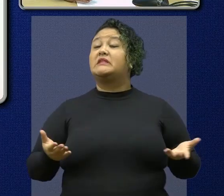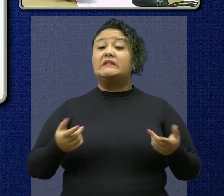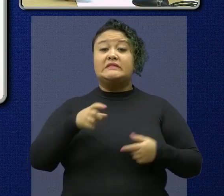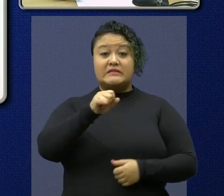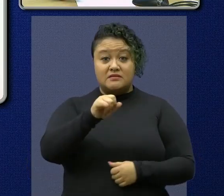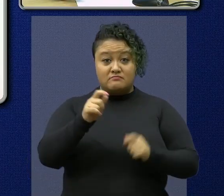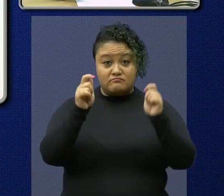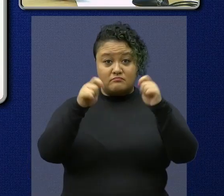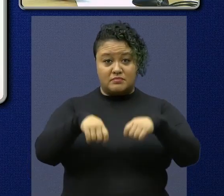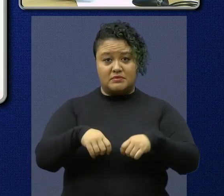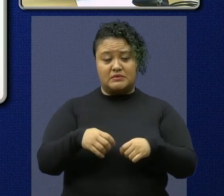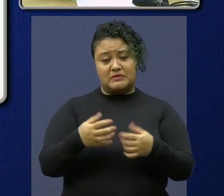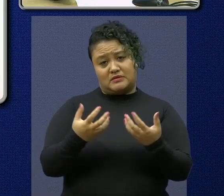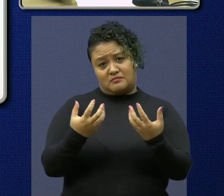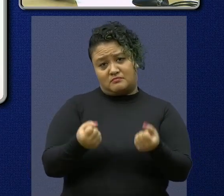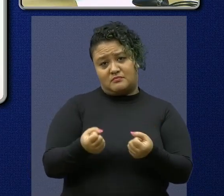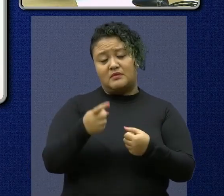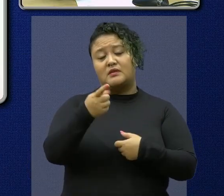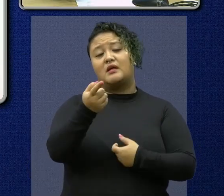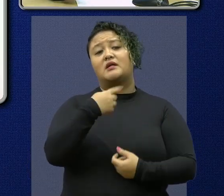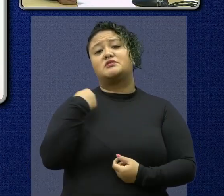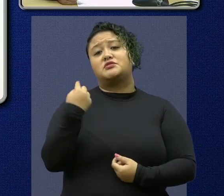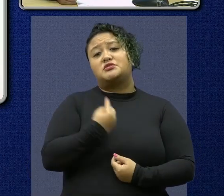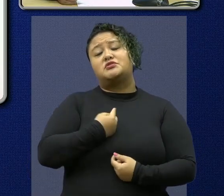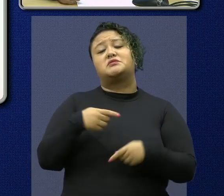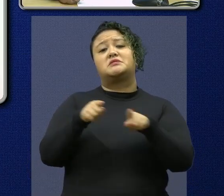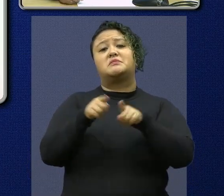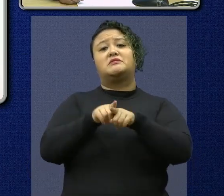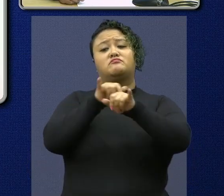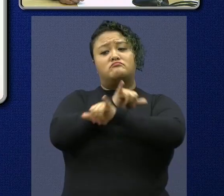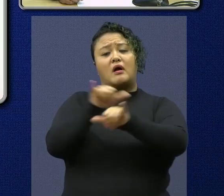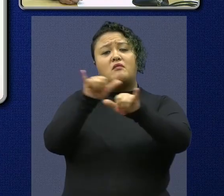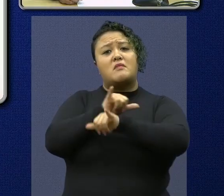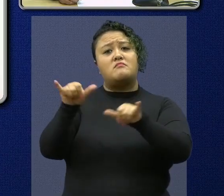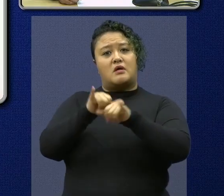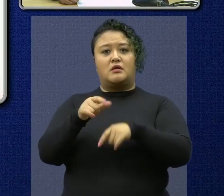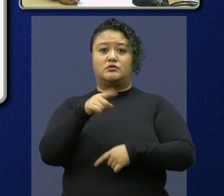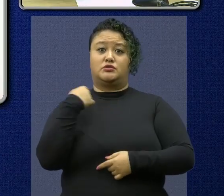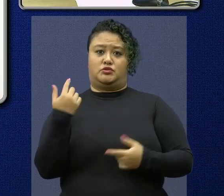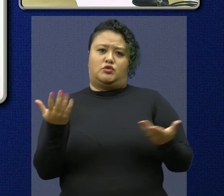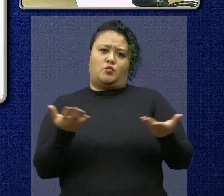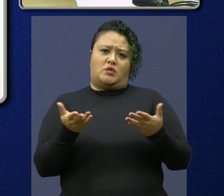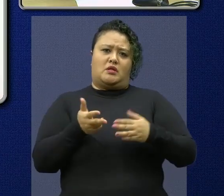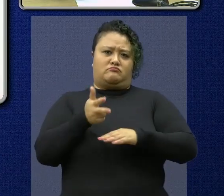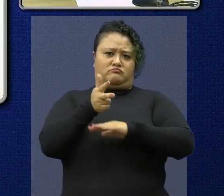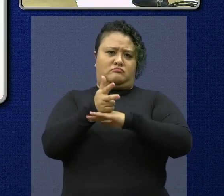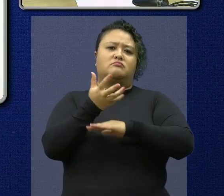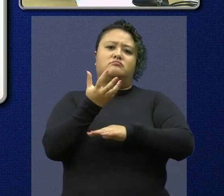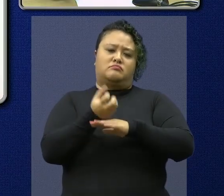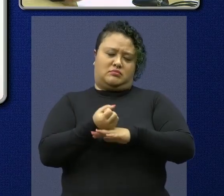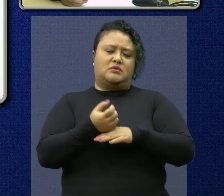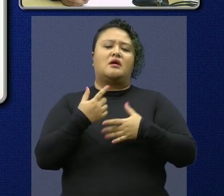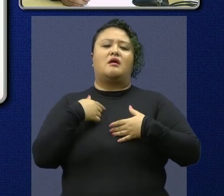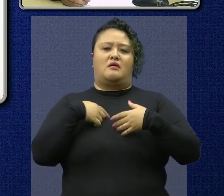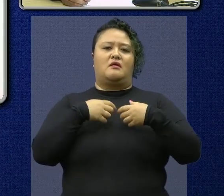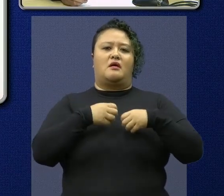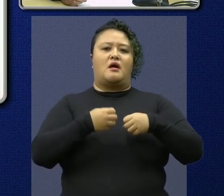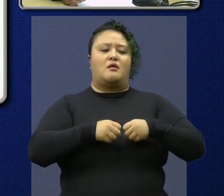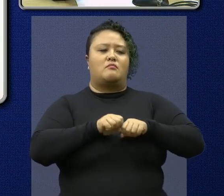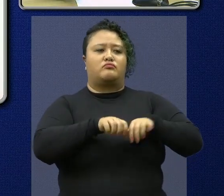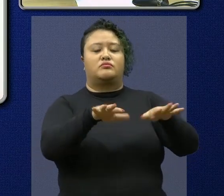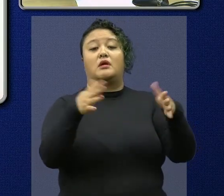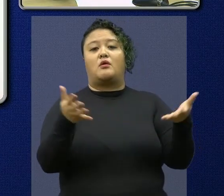permitir também, divulgar, porque a gente está gravando essa audiência pública, está sendo transmitida ao vivo, mas a gente está gravando